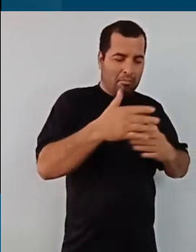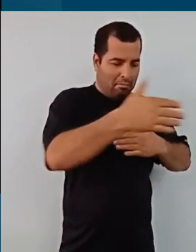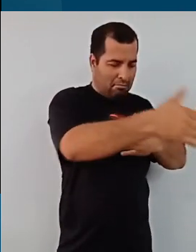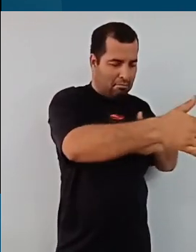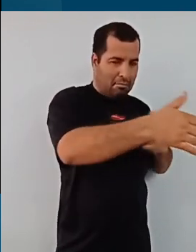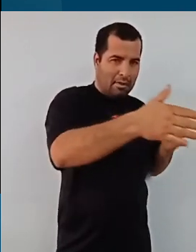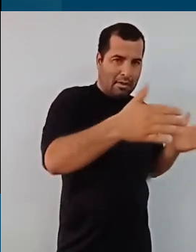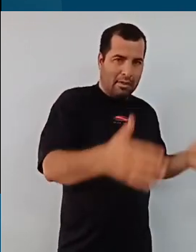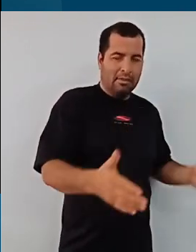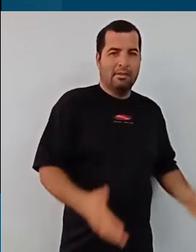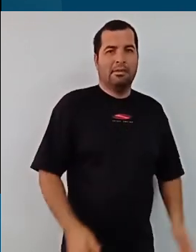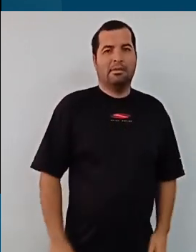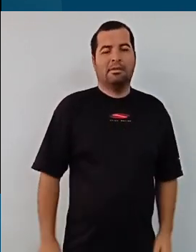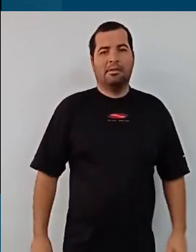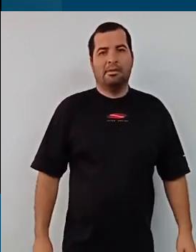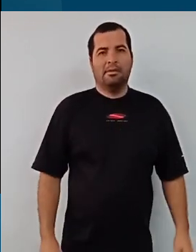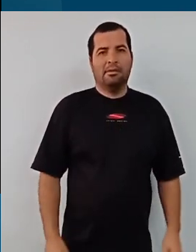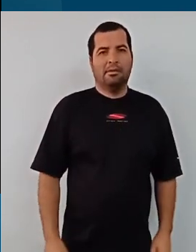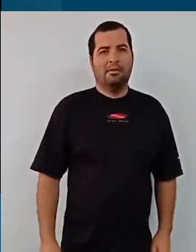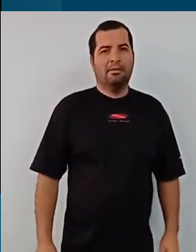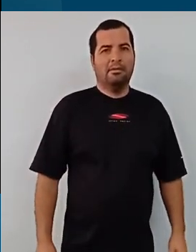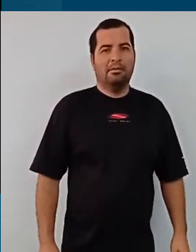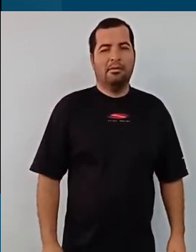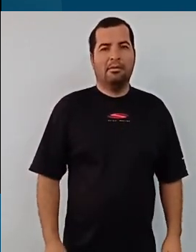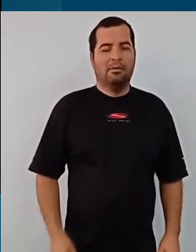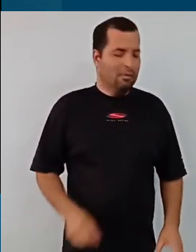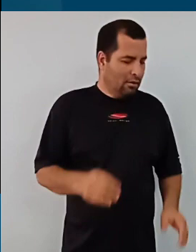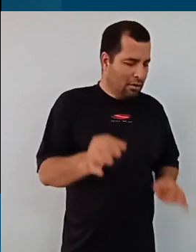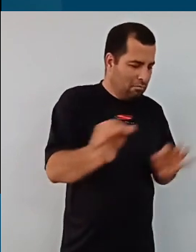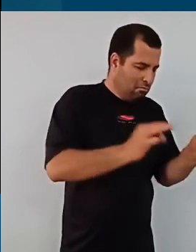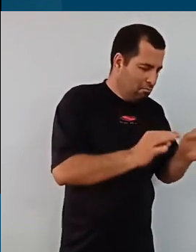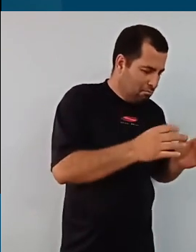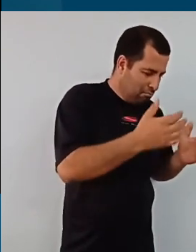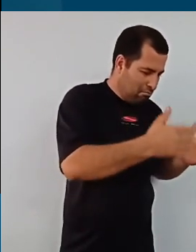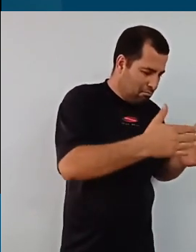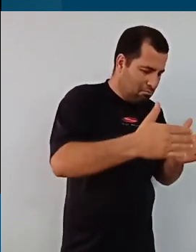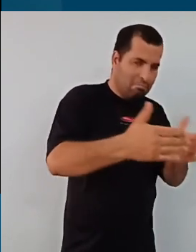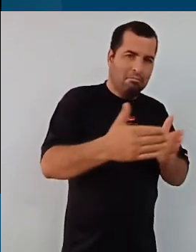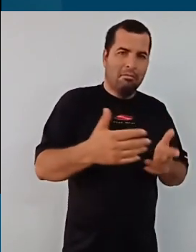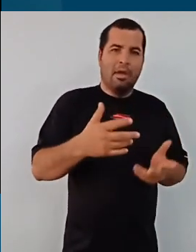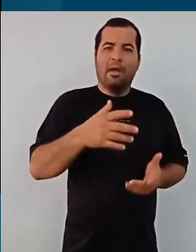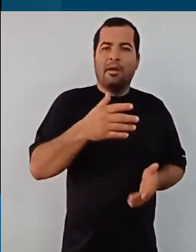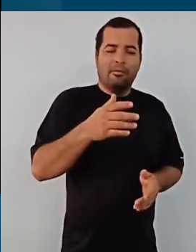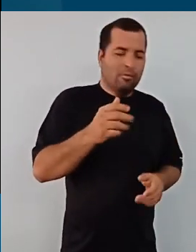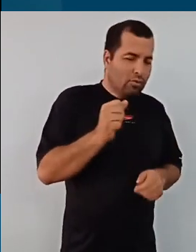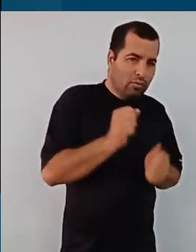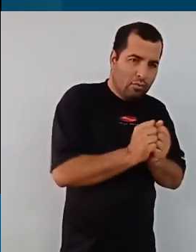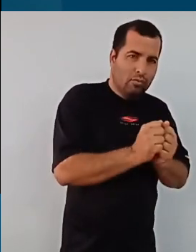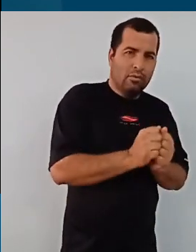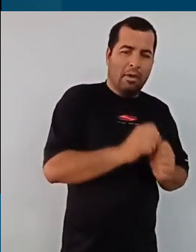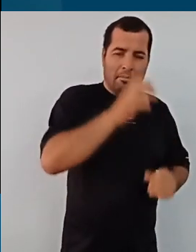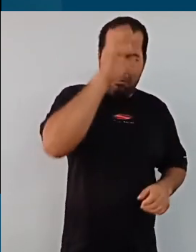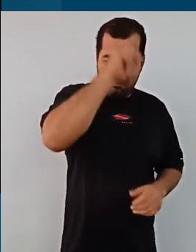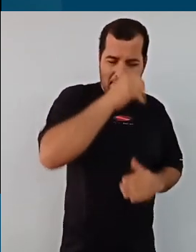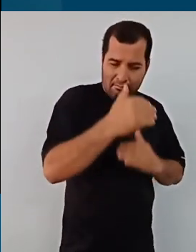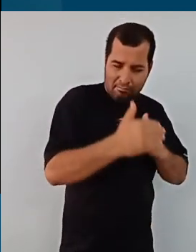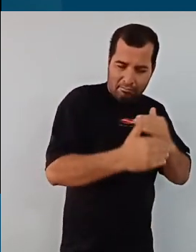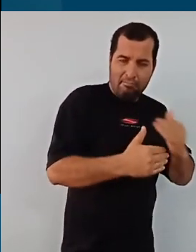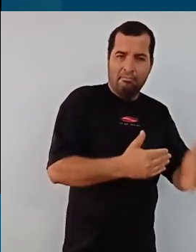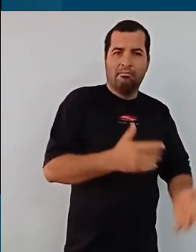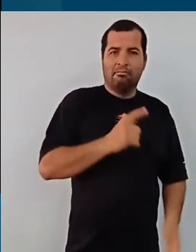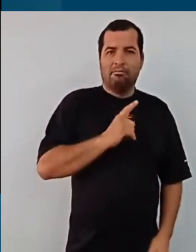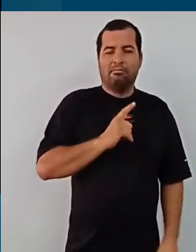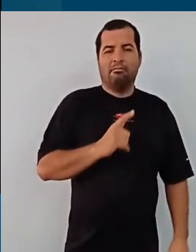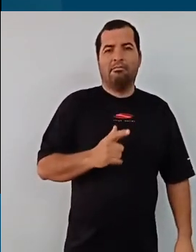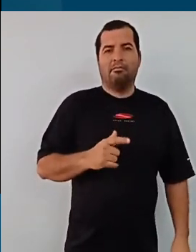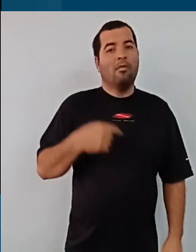um baú de ferramentas. E colocá-los a serviço da aprendizagem daquele jovem. Então, eu vou